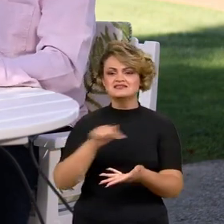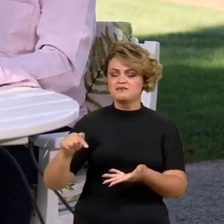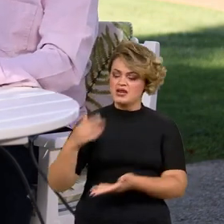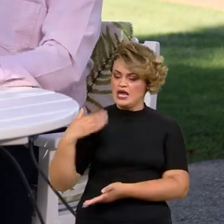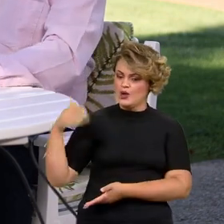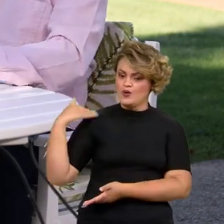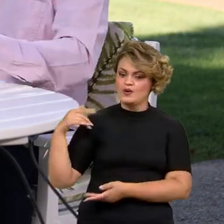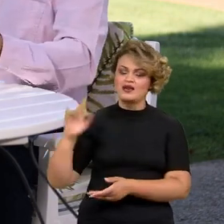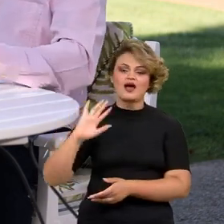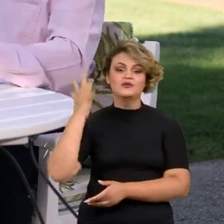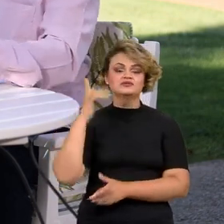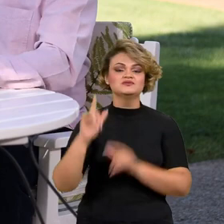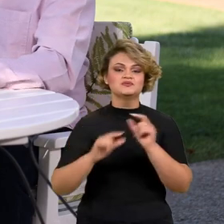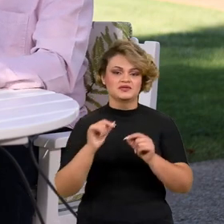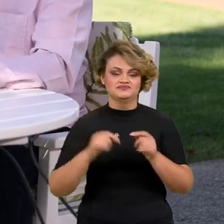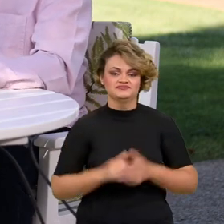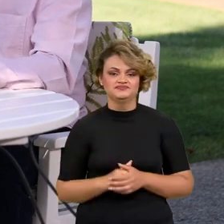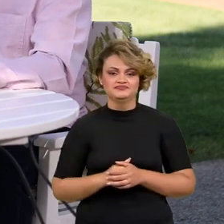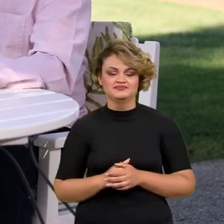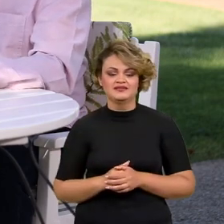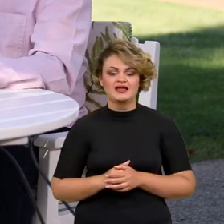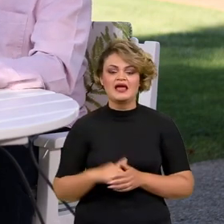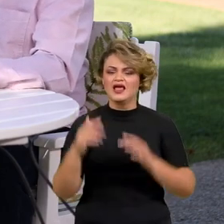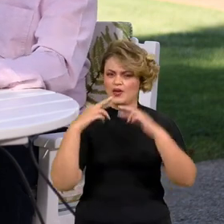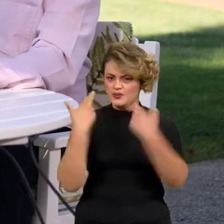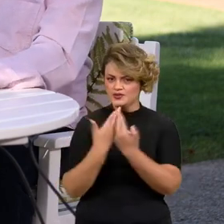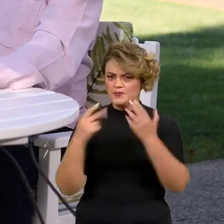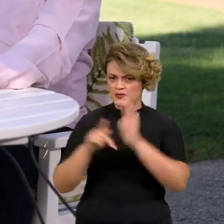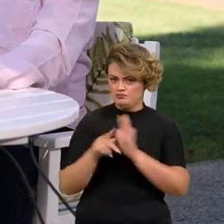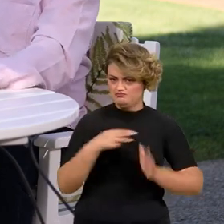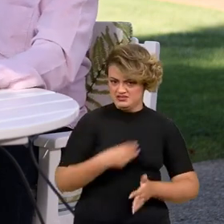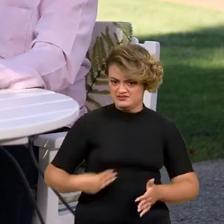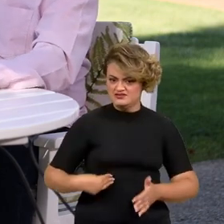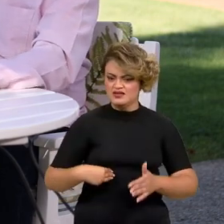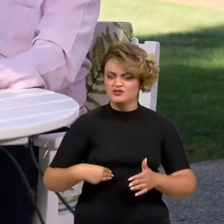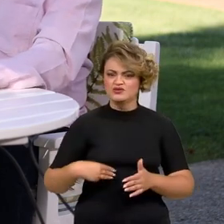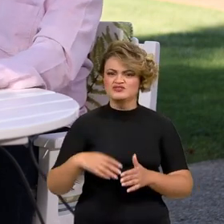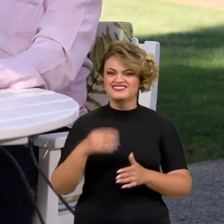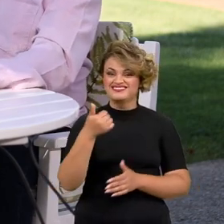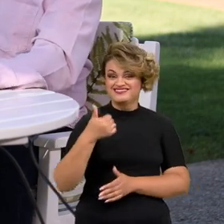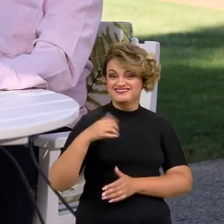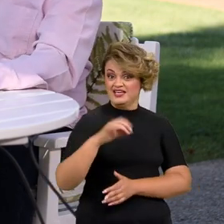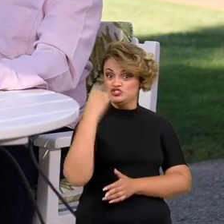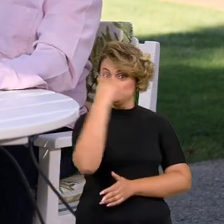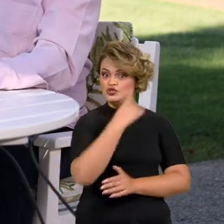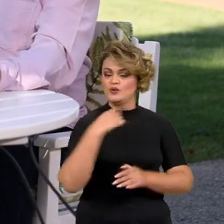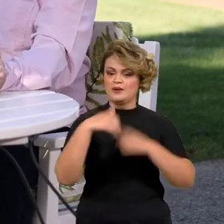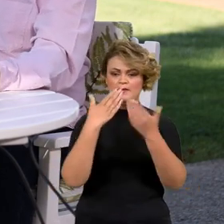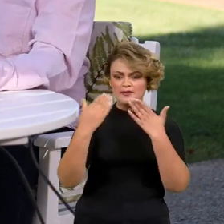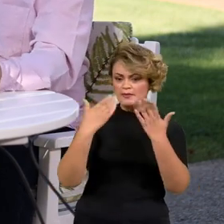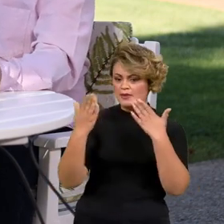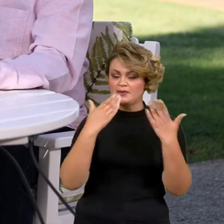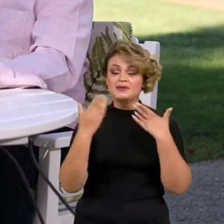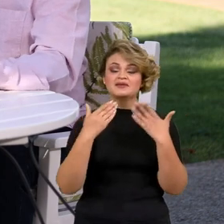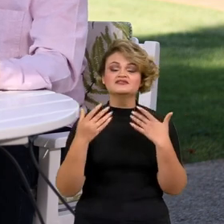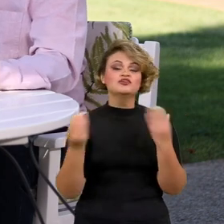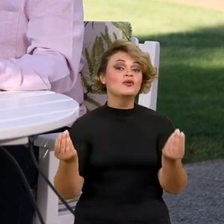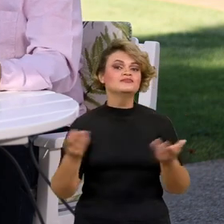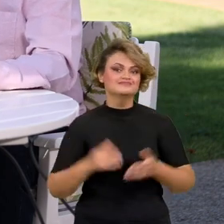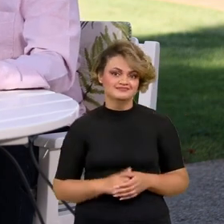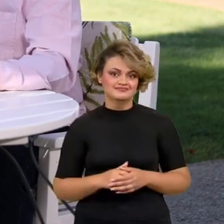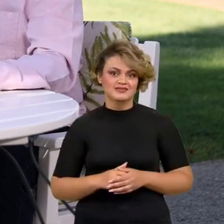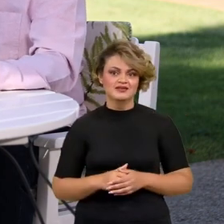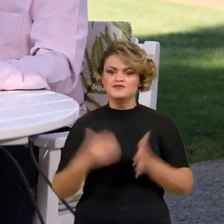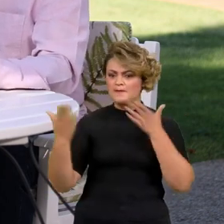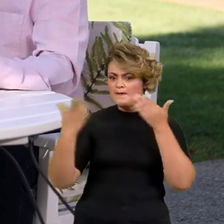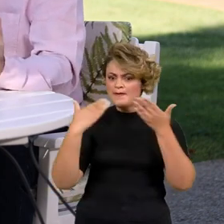para cá Presidente reunião ministerial de quase 10 horas como é que foi essa maratona aliás uma maratona dura